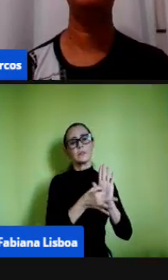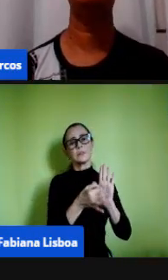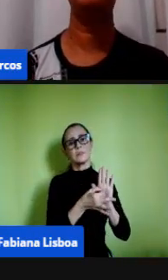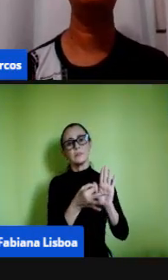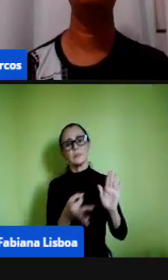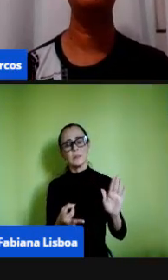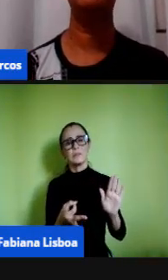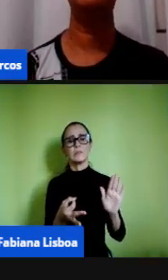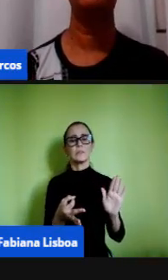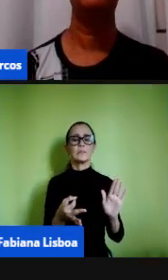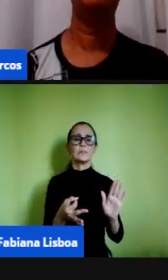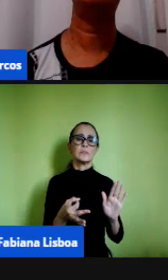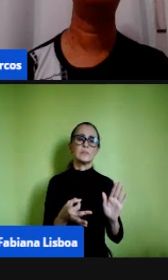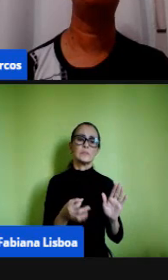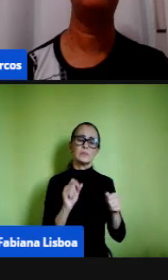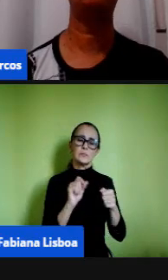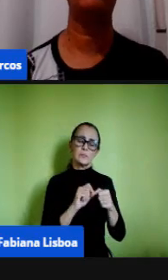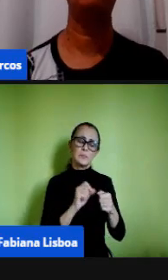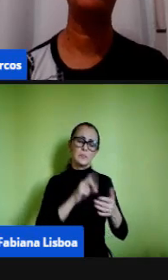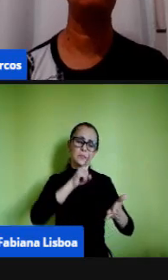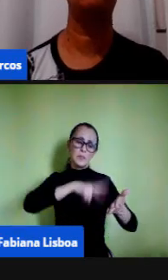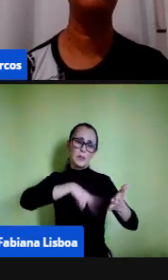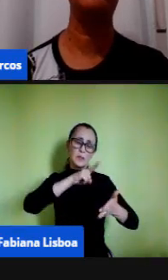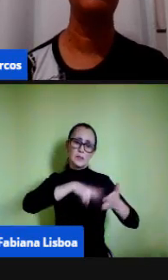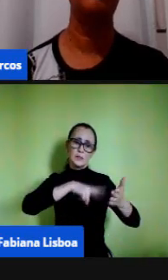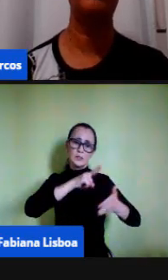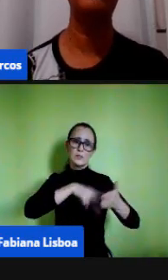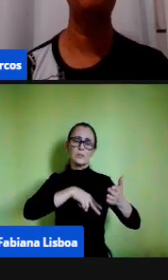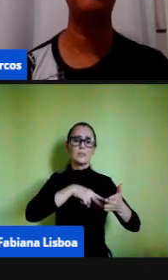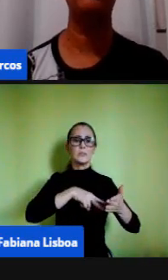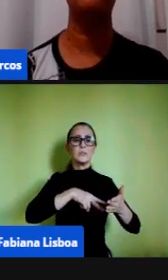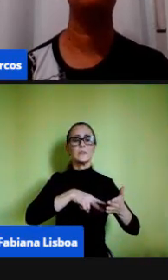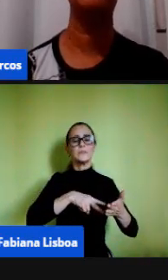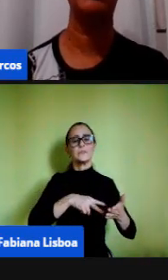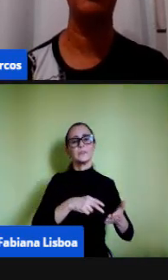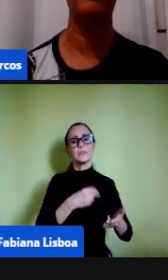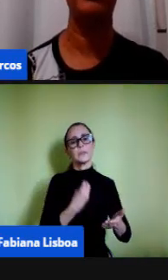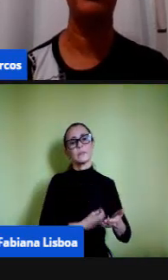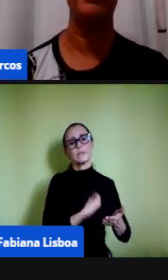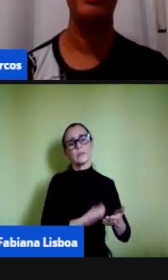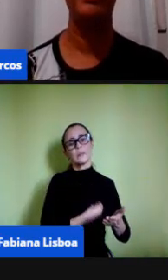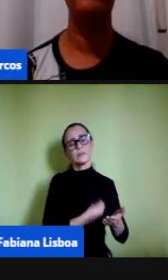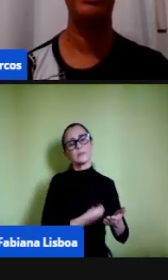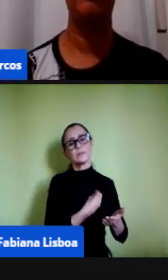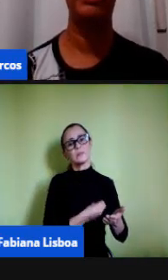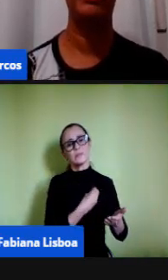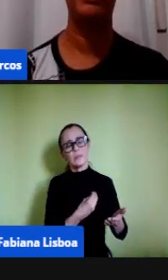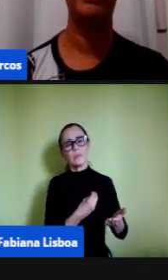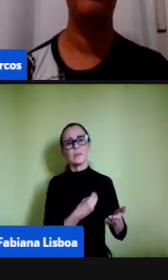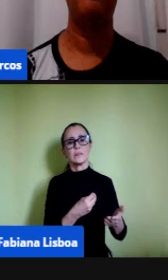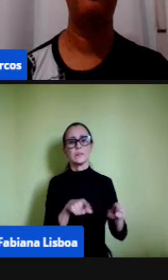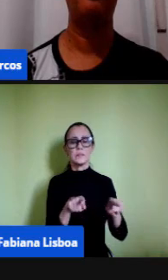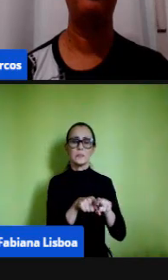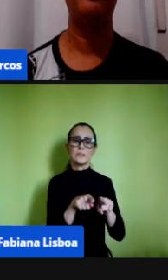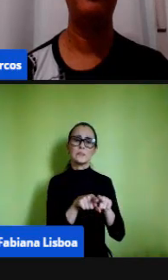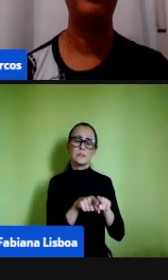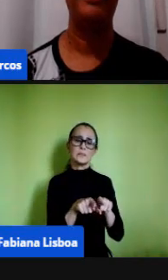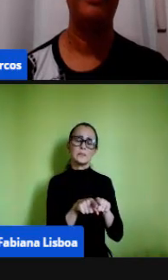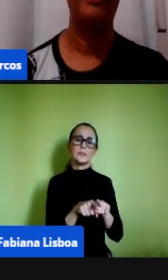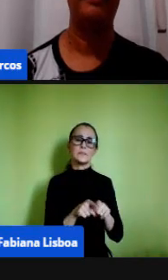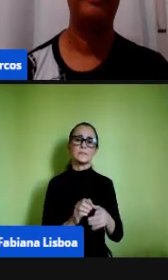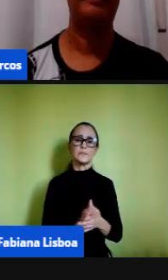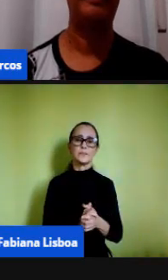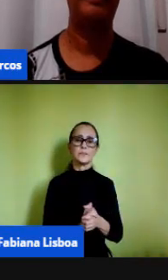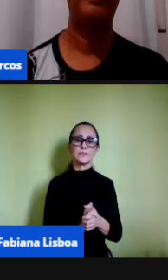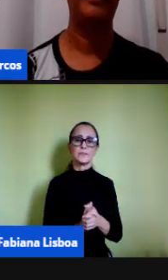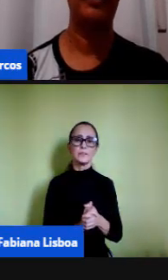realizando, então, as leituras das demais colaborações e participar com as suas réplicas e tréplicas.